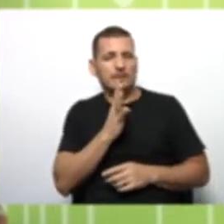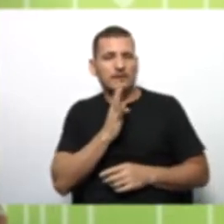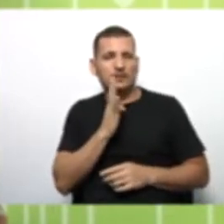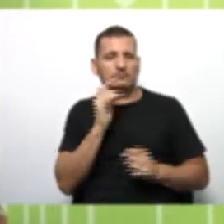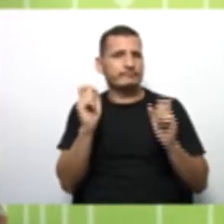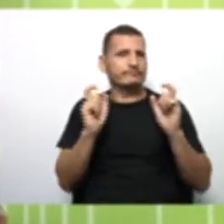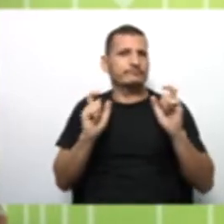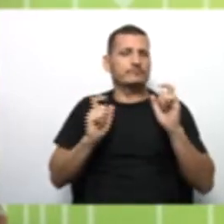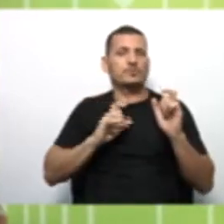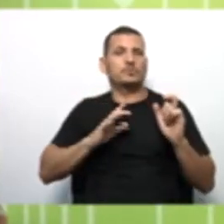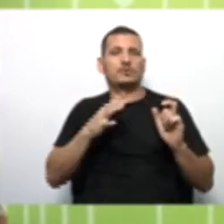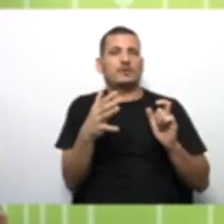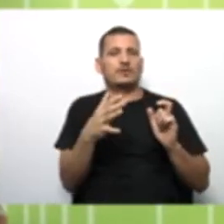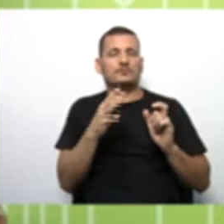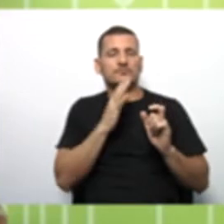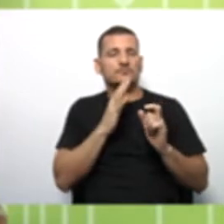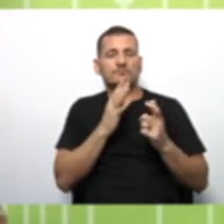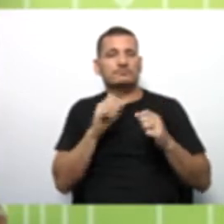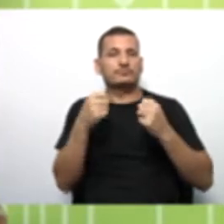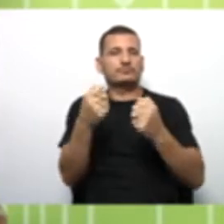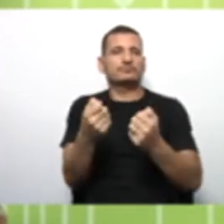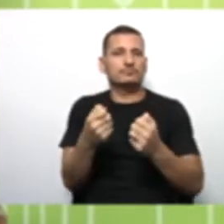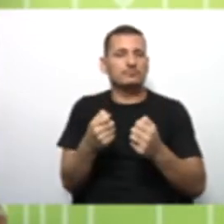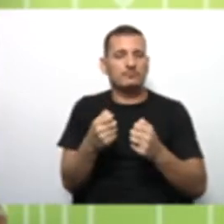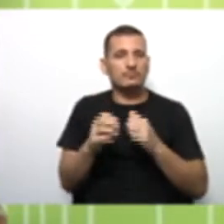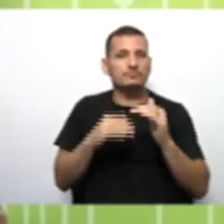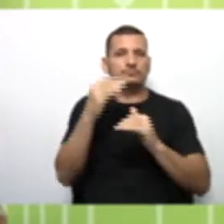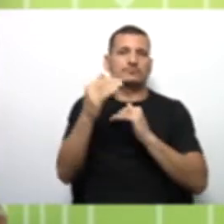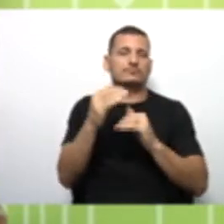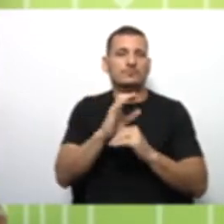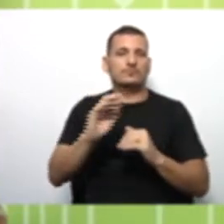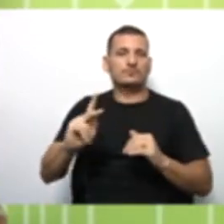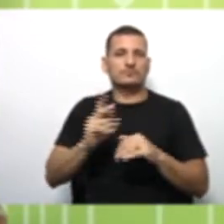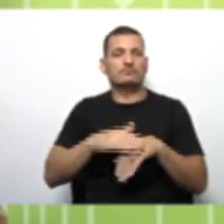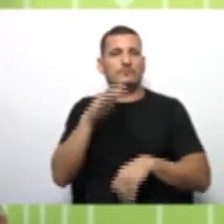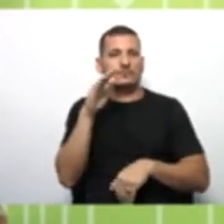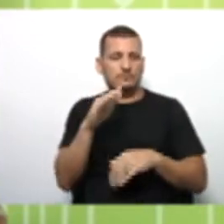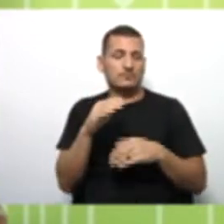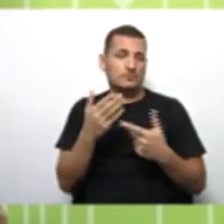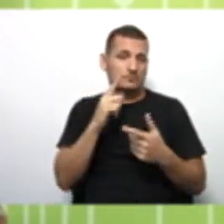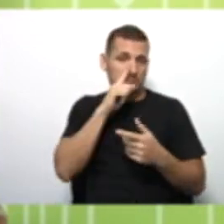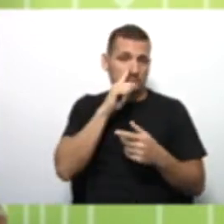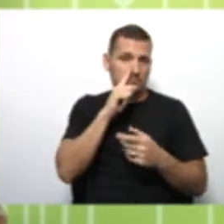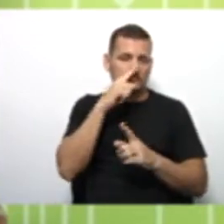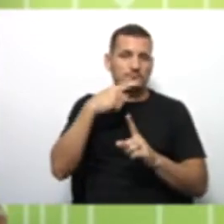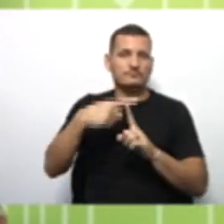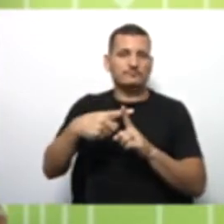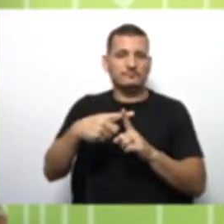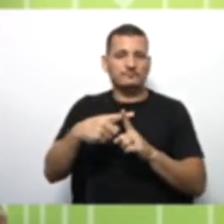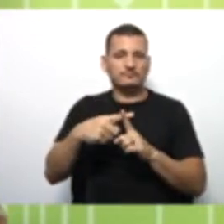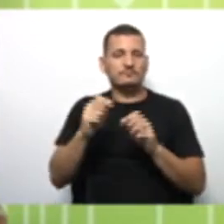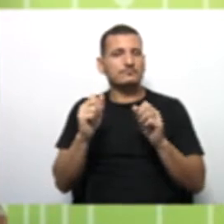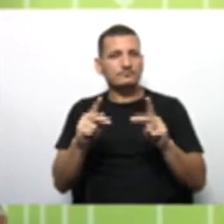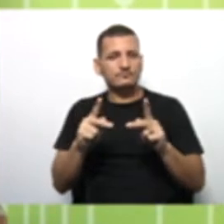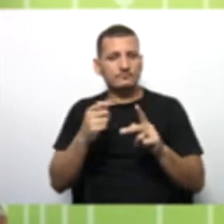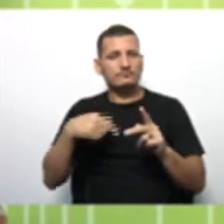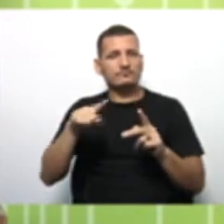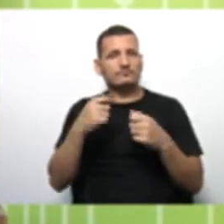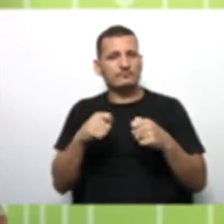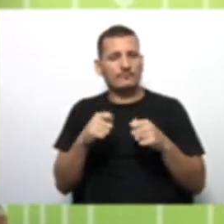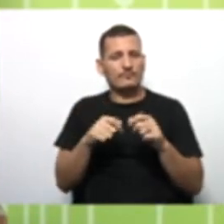poder impulsionar e até criar novos produtos para a sua cooperativa de crédito. Então, isso aí é um exemplo de um risco positivo, ok? Que a gente tem que